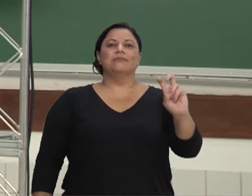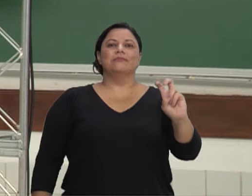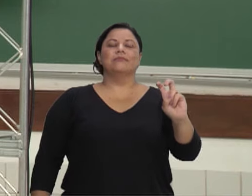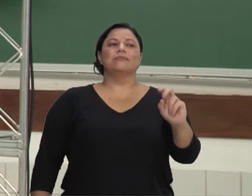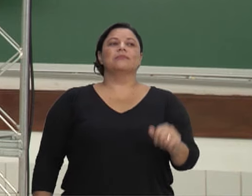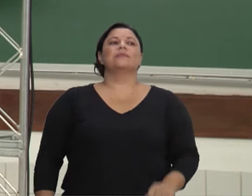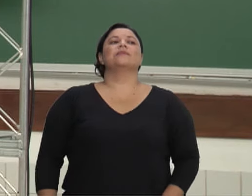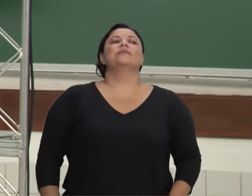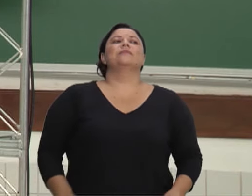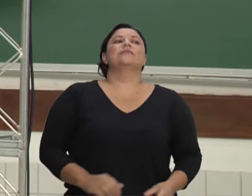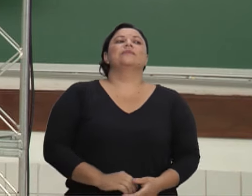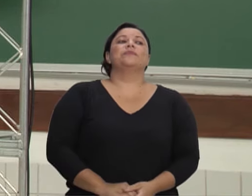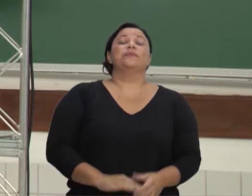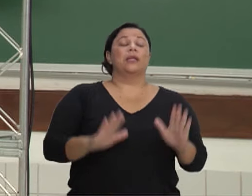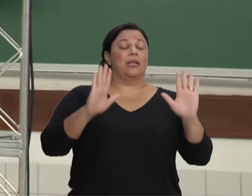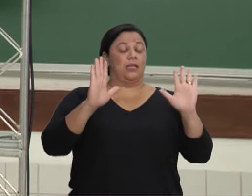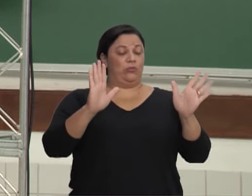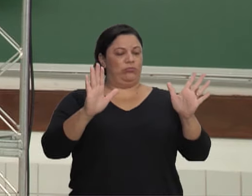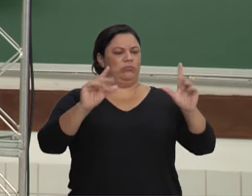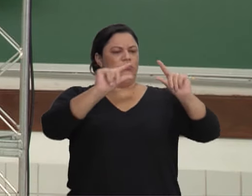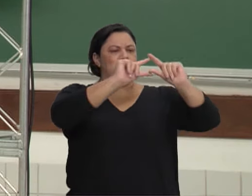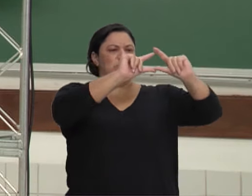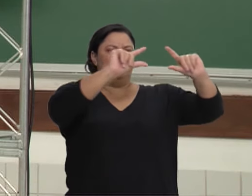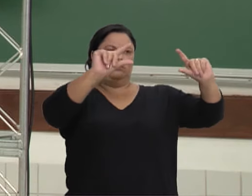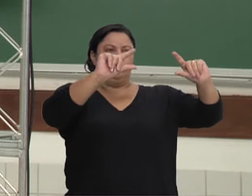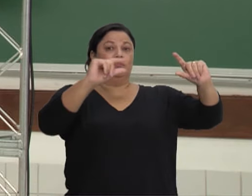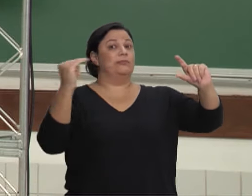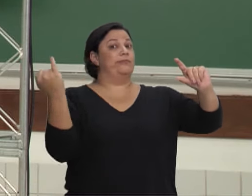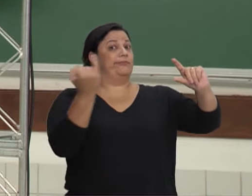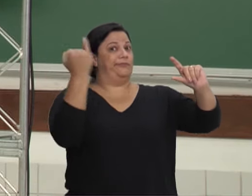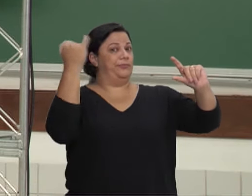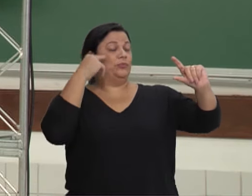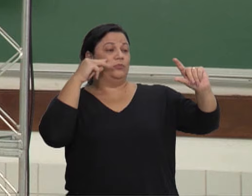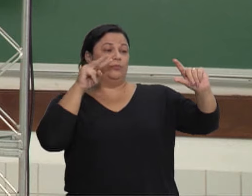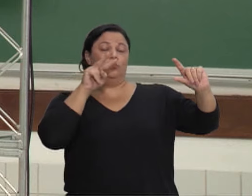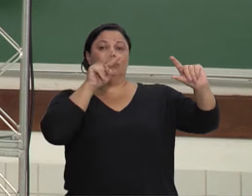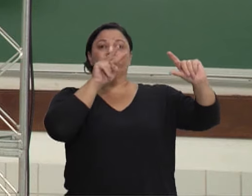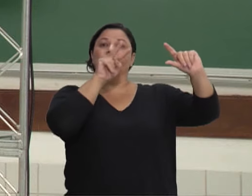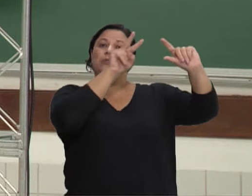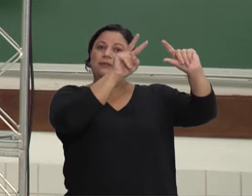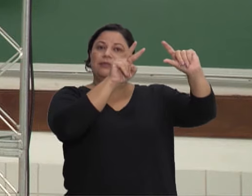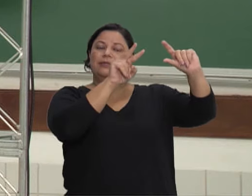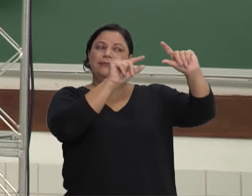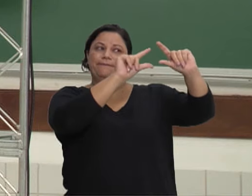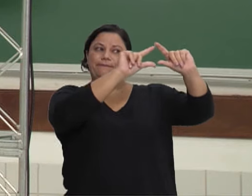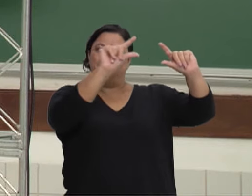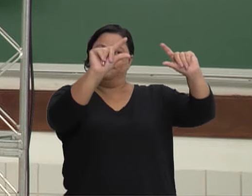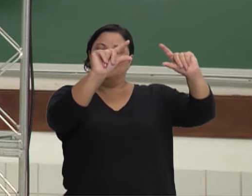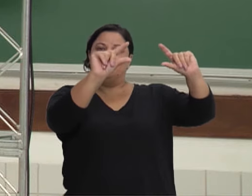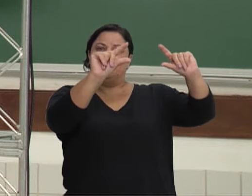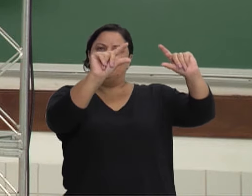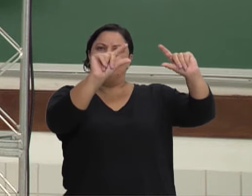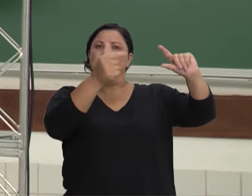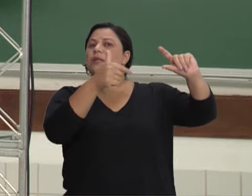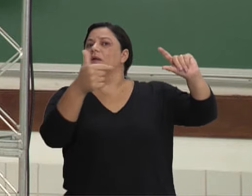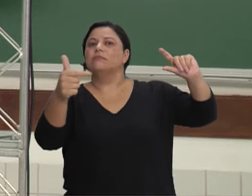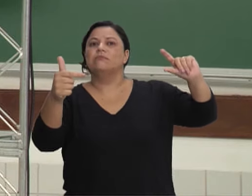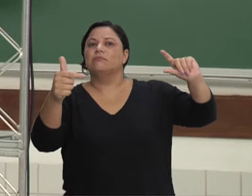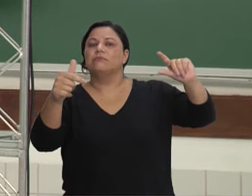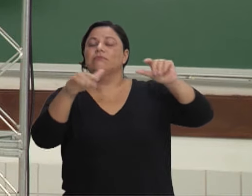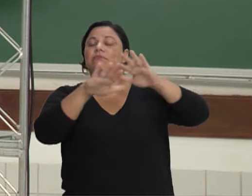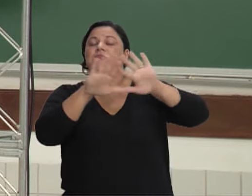Então, vamos lá. Cheguei numa parte importante da minha questão. A partir daqui, não tenho mais o que